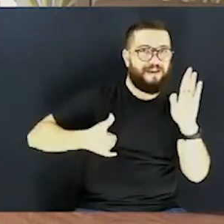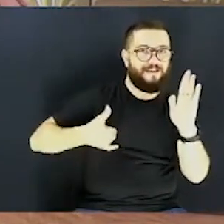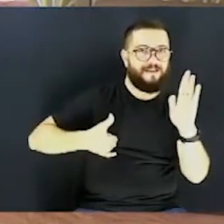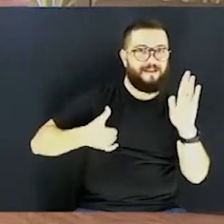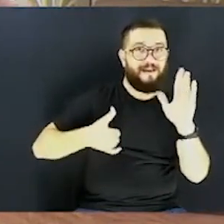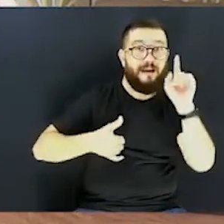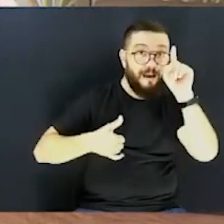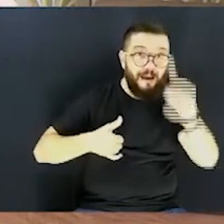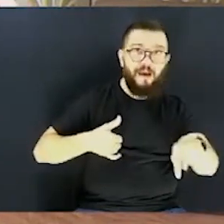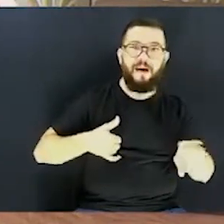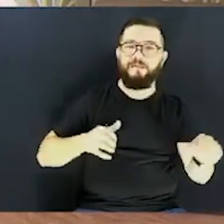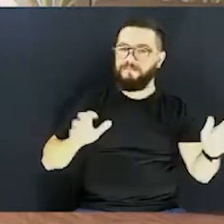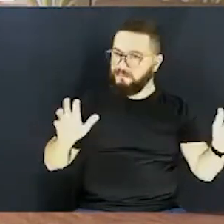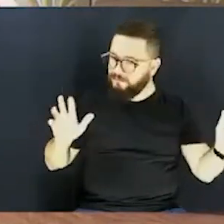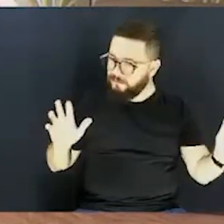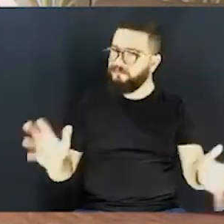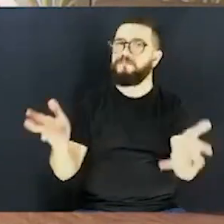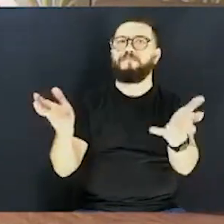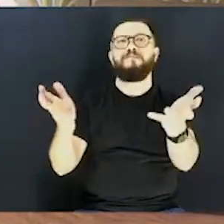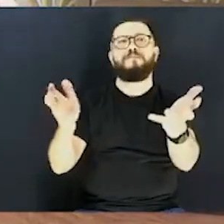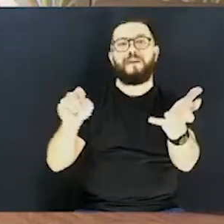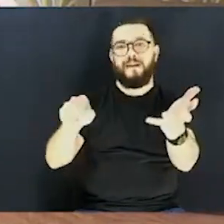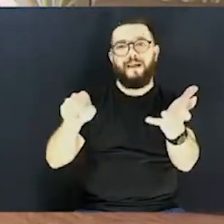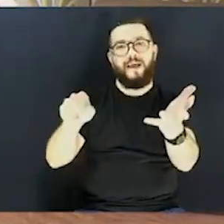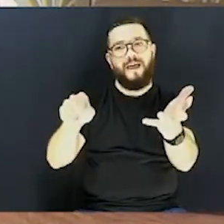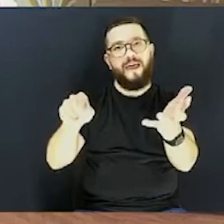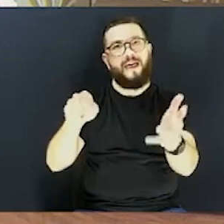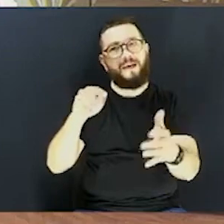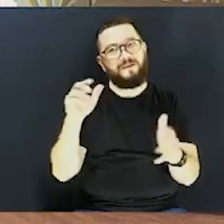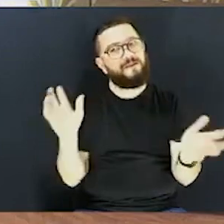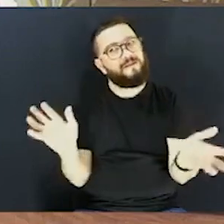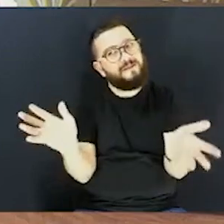literalmente, no nosso futuro. Bom,